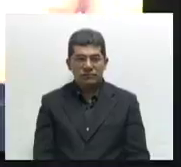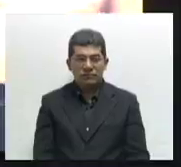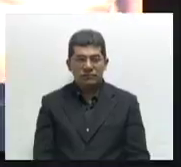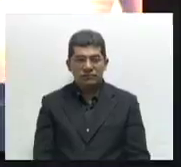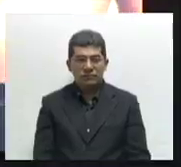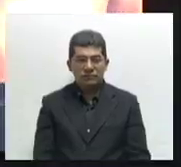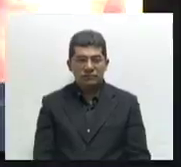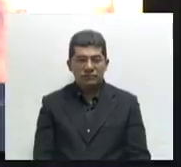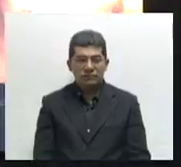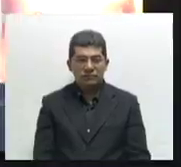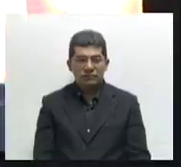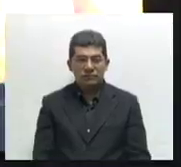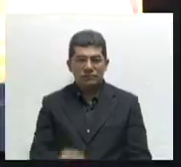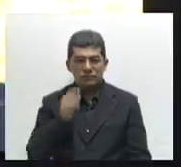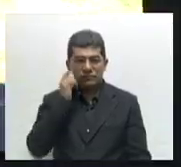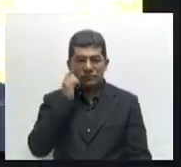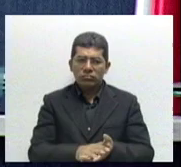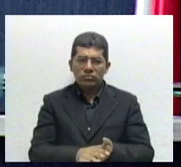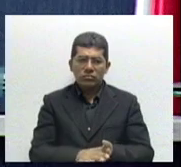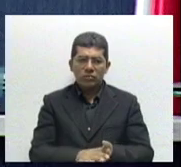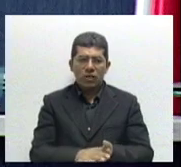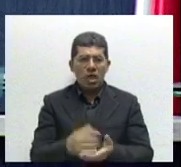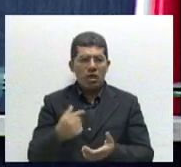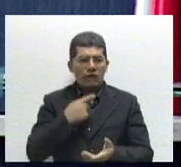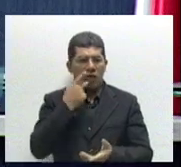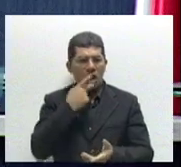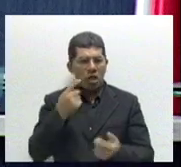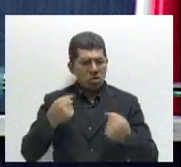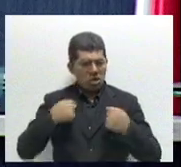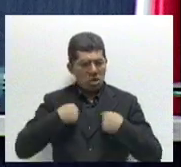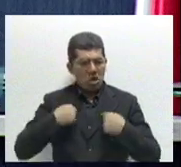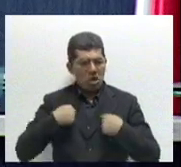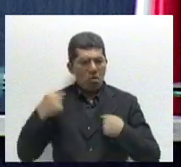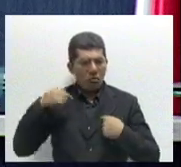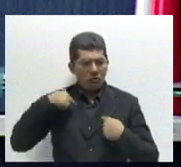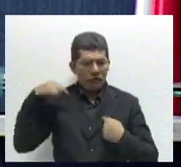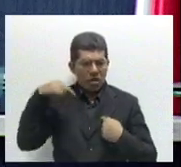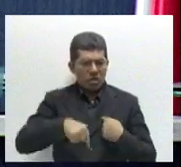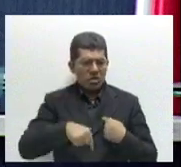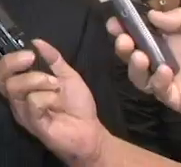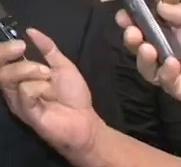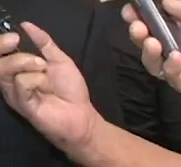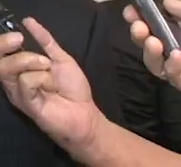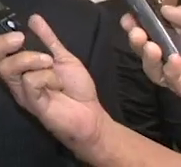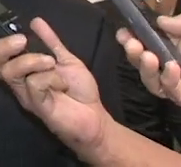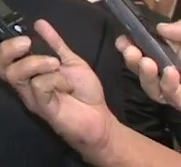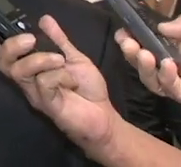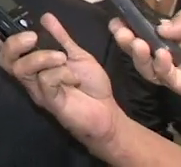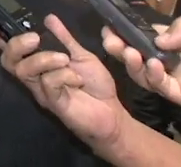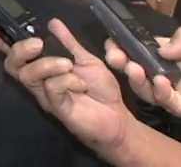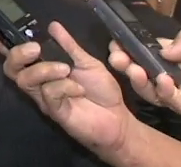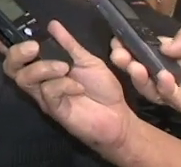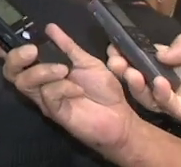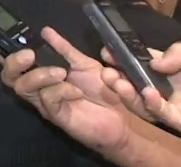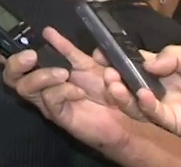onde a situação encontrada é semelhante. Ferraz cobrou providências do poder público. Nós